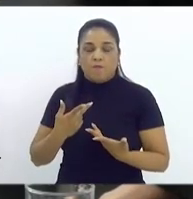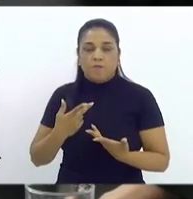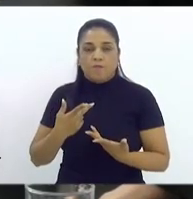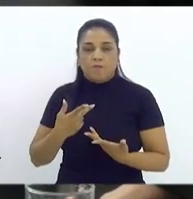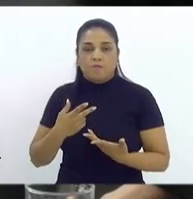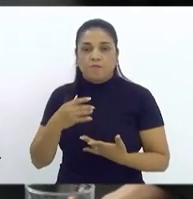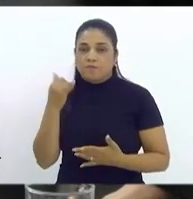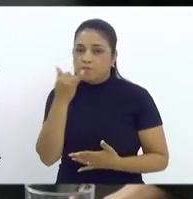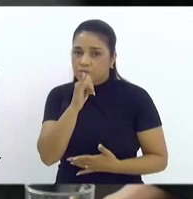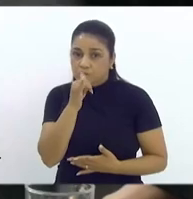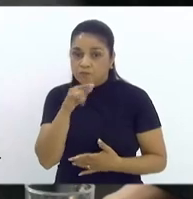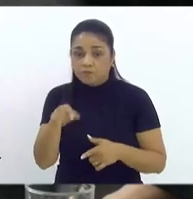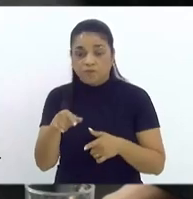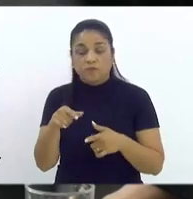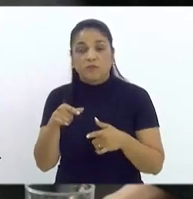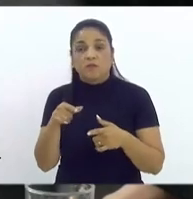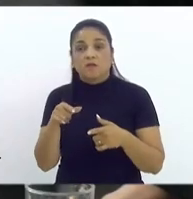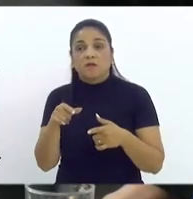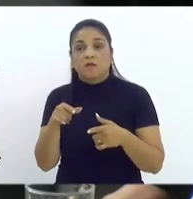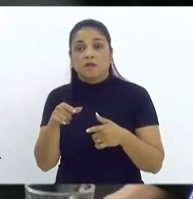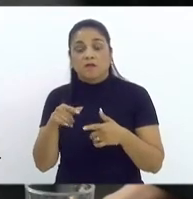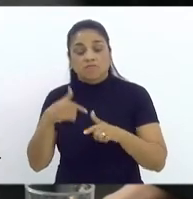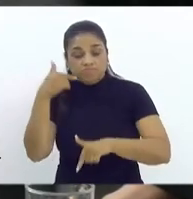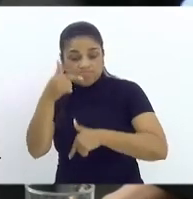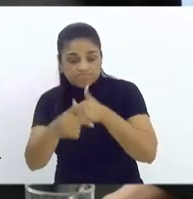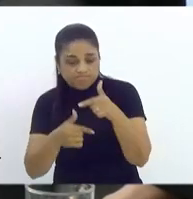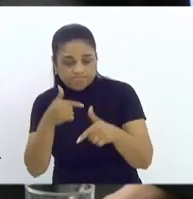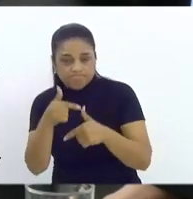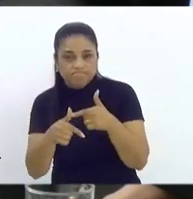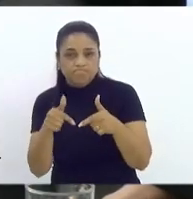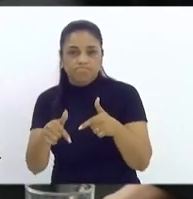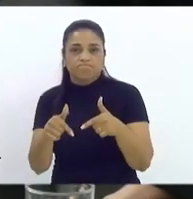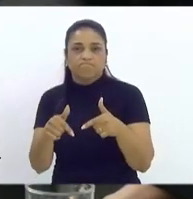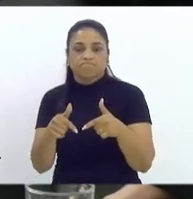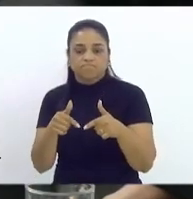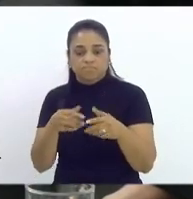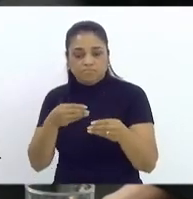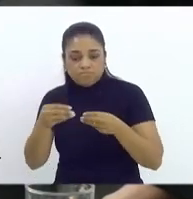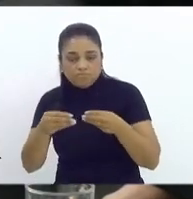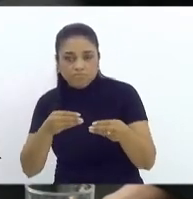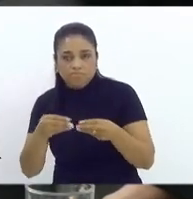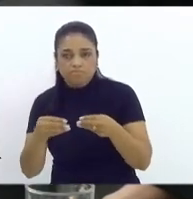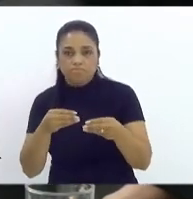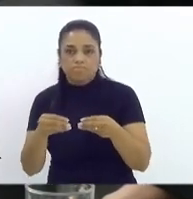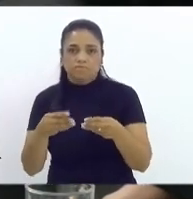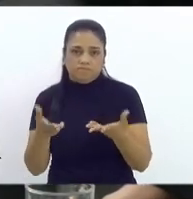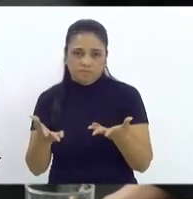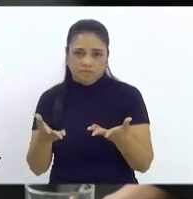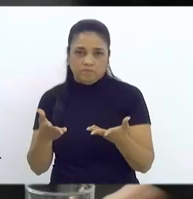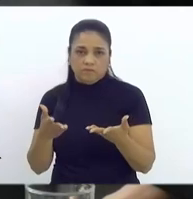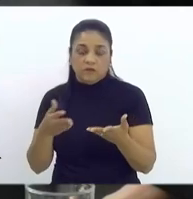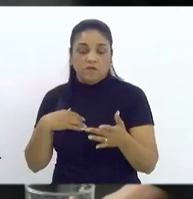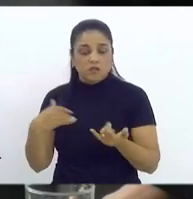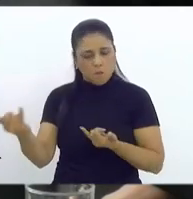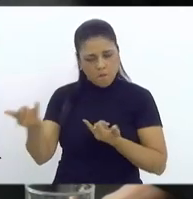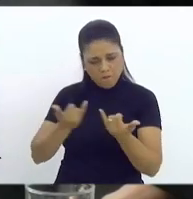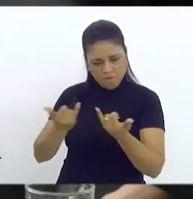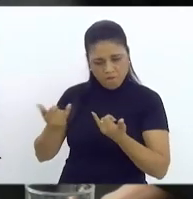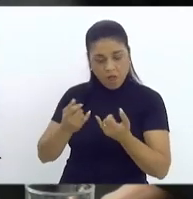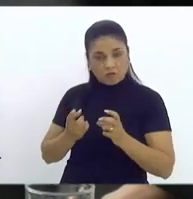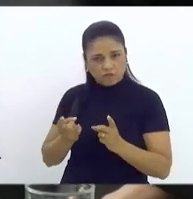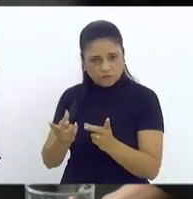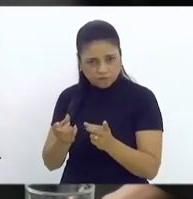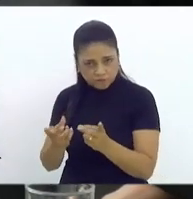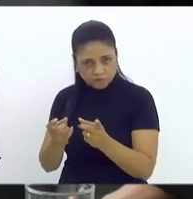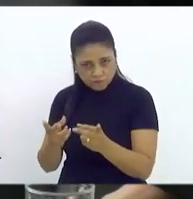a questão da viabilidade, e muitas das vezes o que eu ouço de alguns revendedores